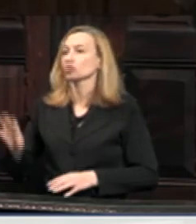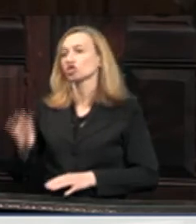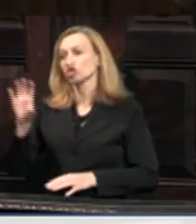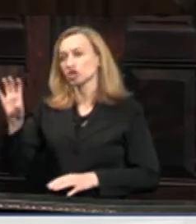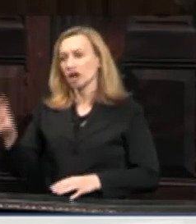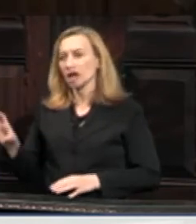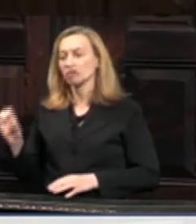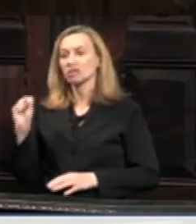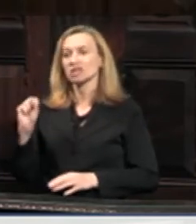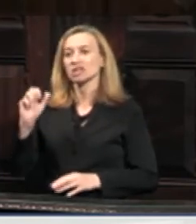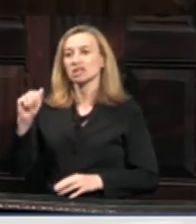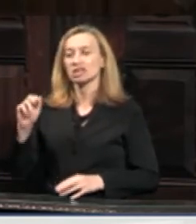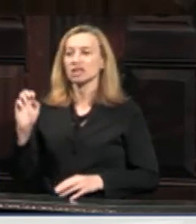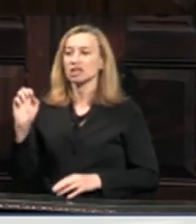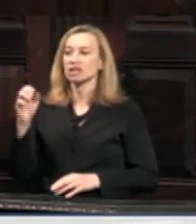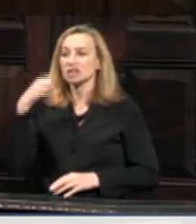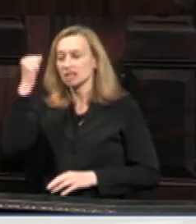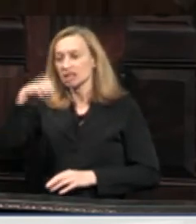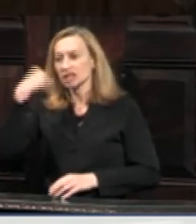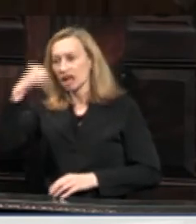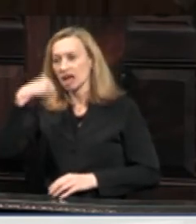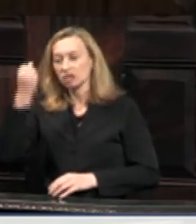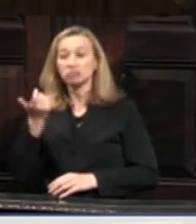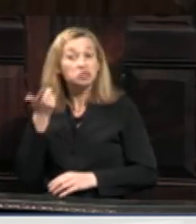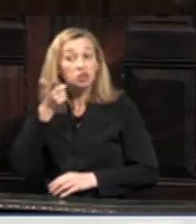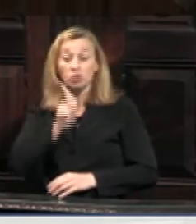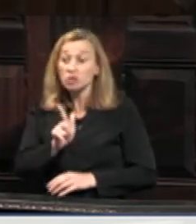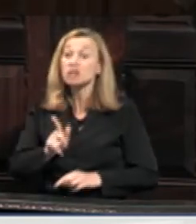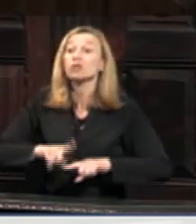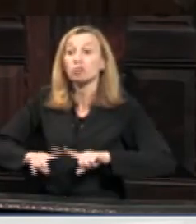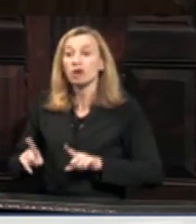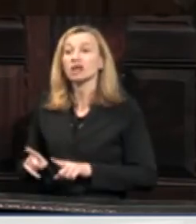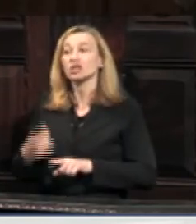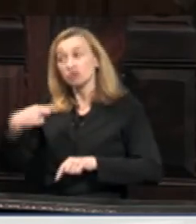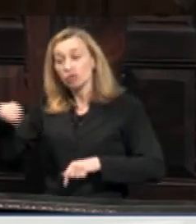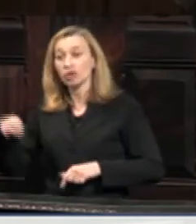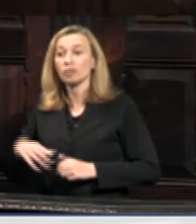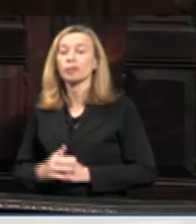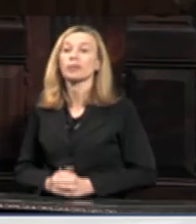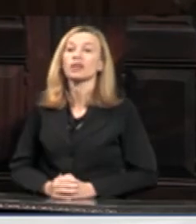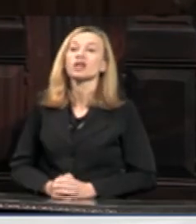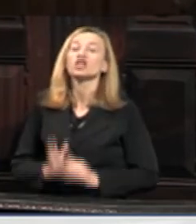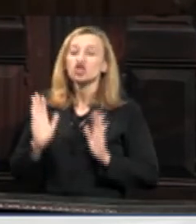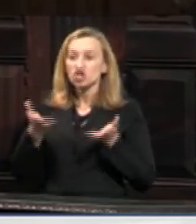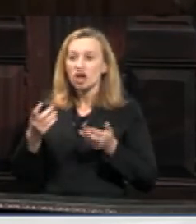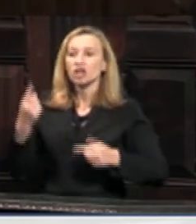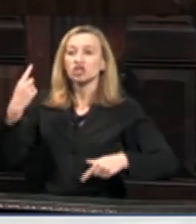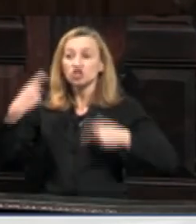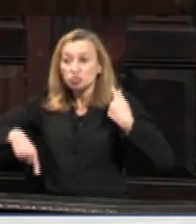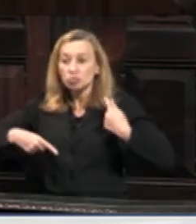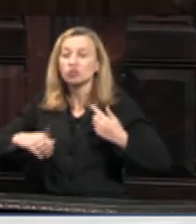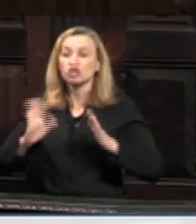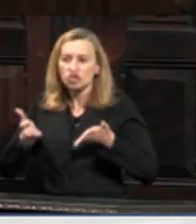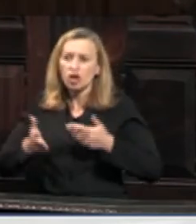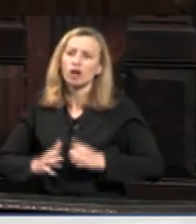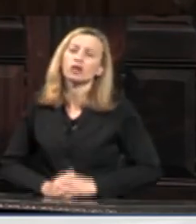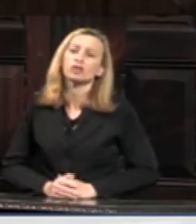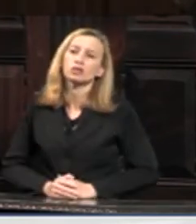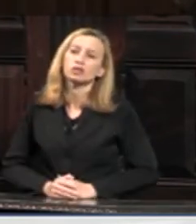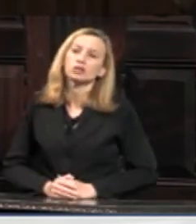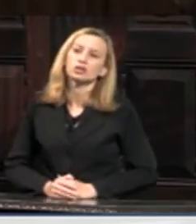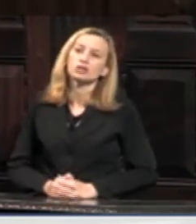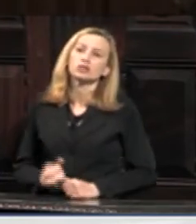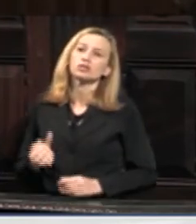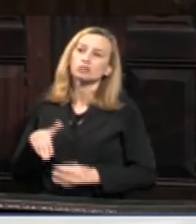plenos direitos civis e políticos. Por isso, entendo que o Brasil já disputa, já vive a conjuntura eleitoral